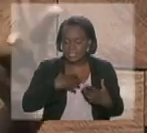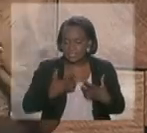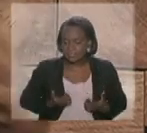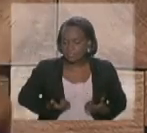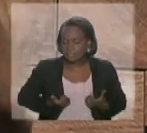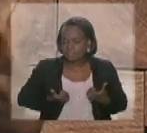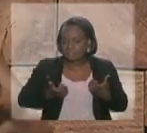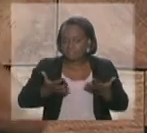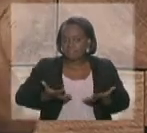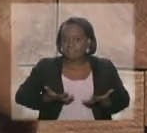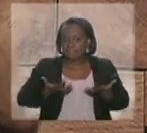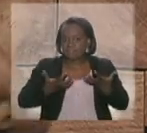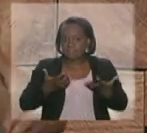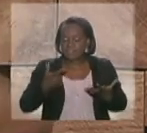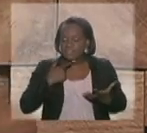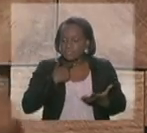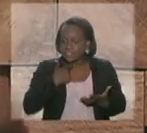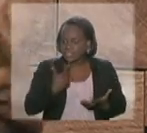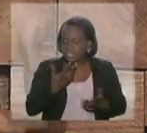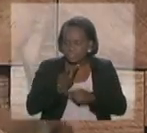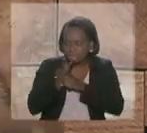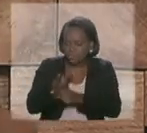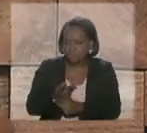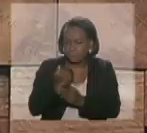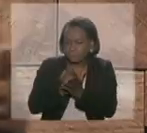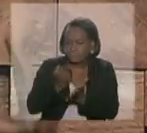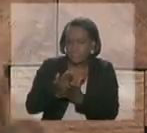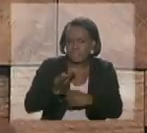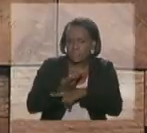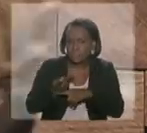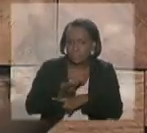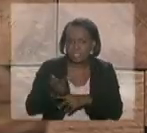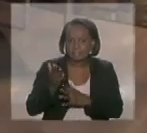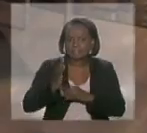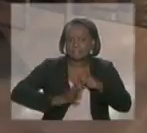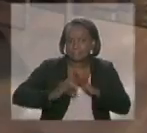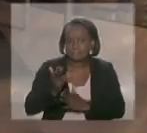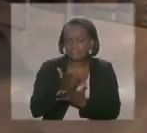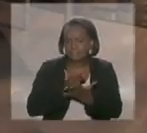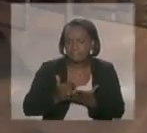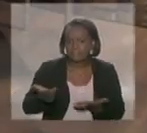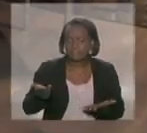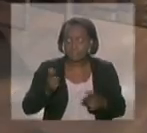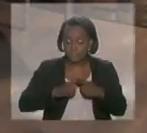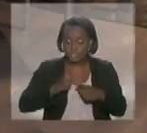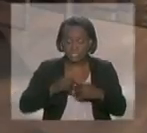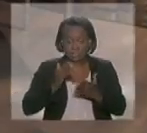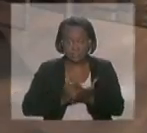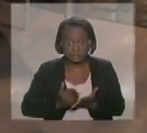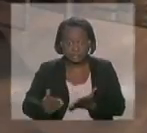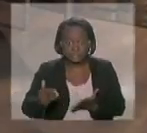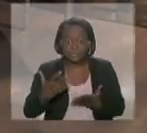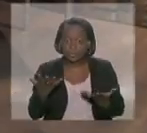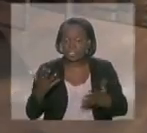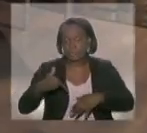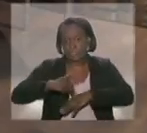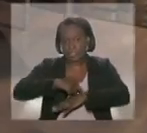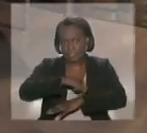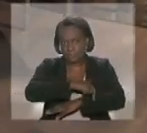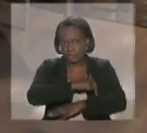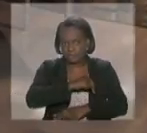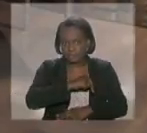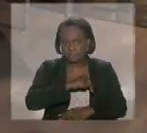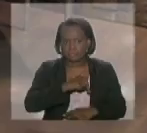ego acho que me fez buscar e aflorar pra arte vamos dizer assim né Porque a partir daí eu quis ser